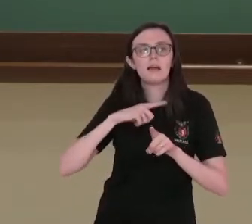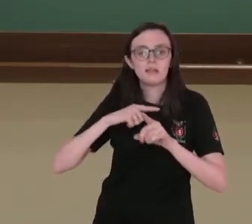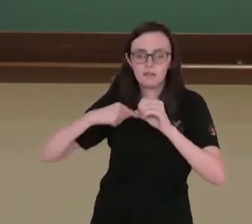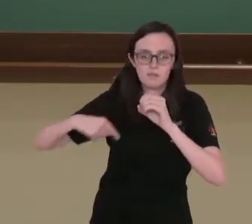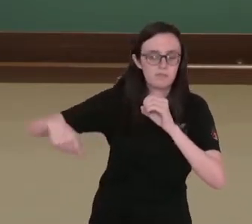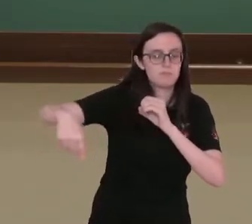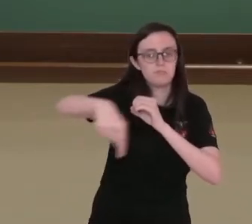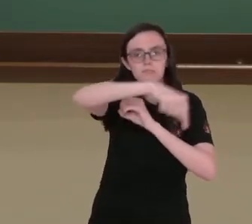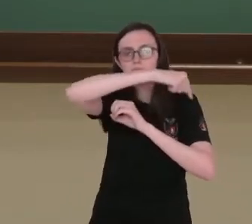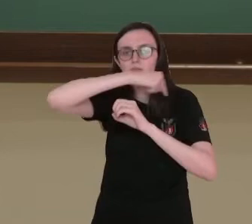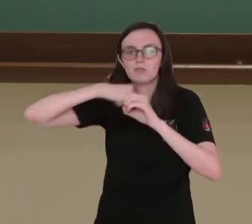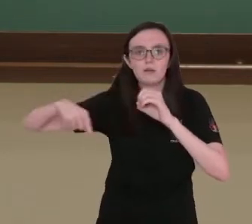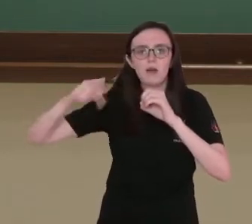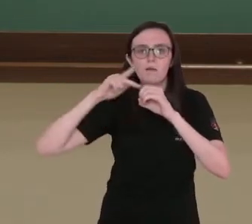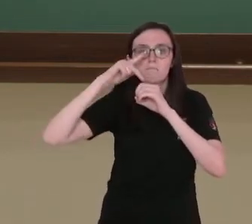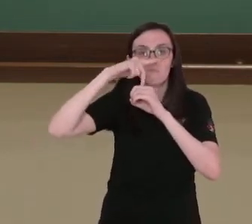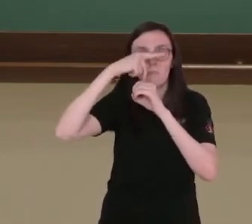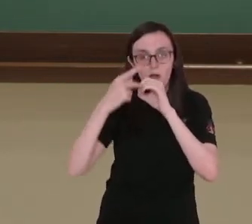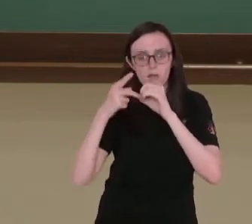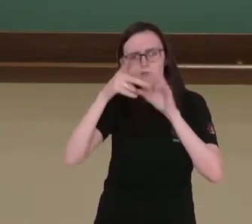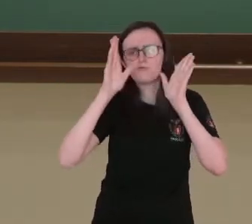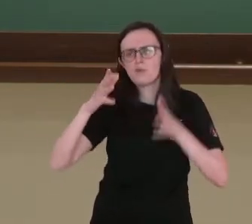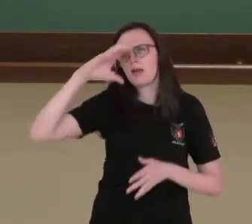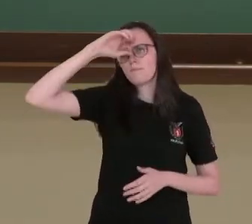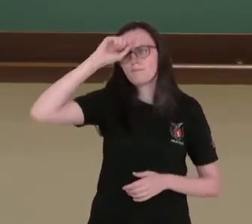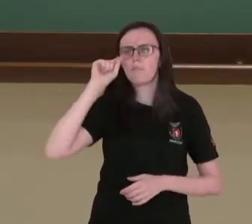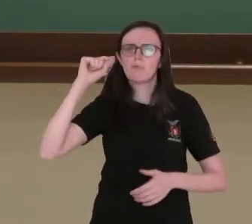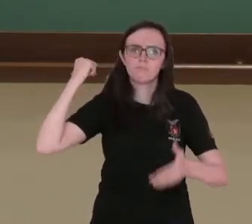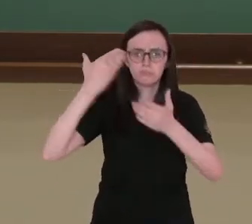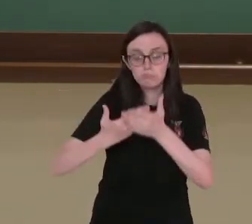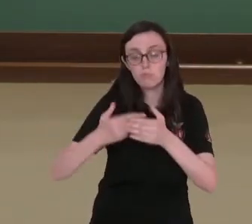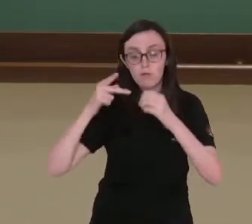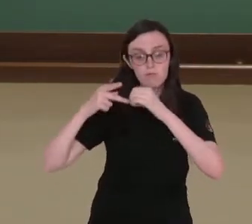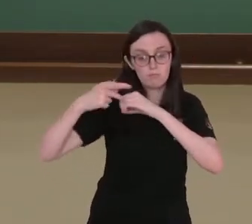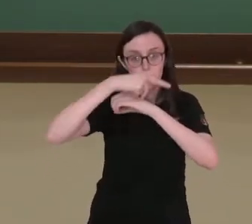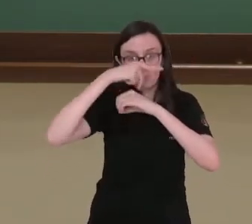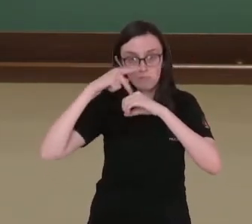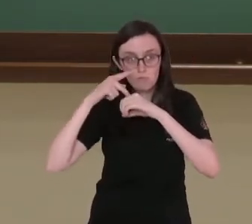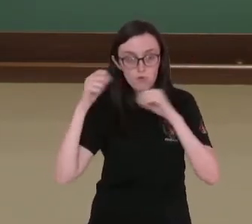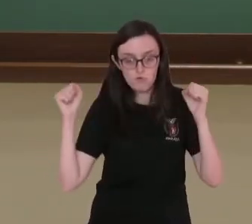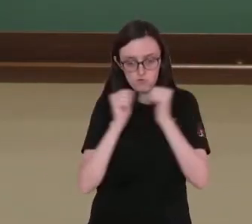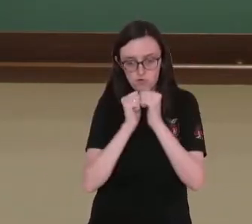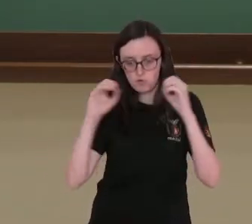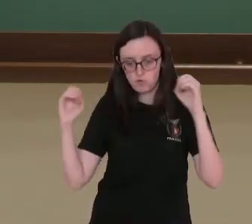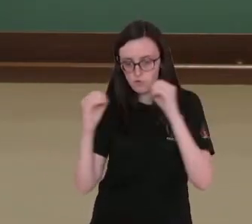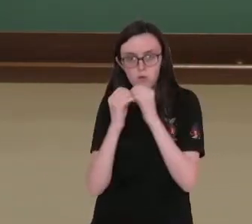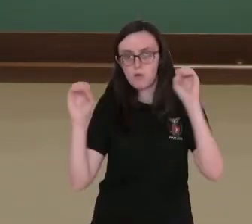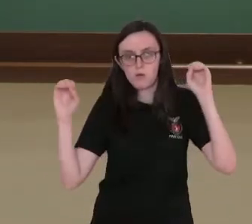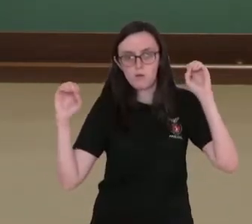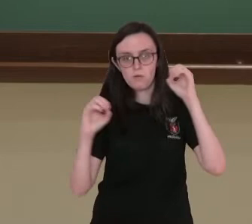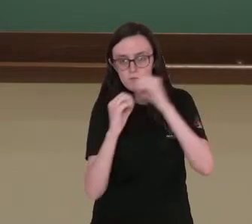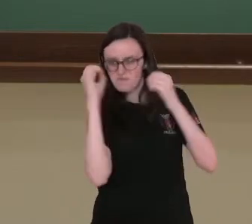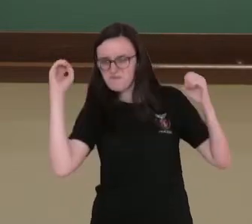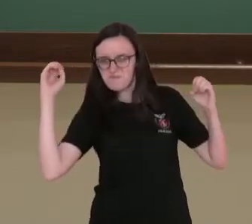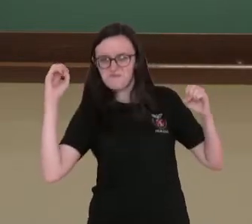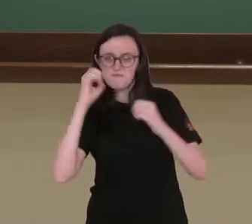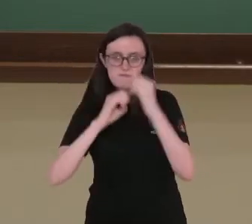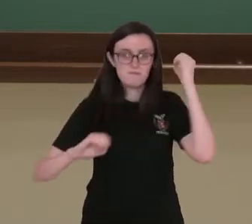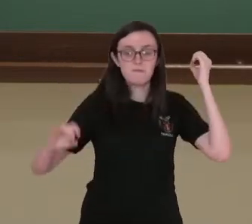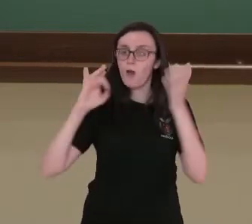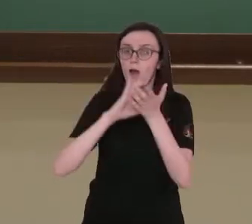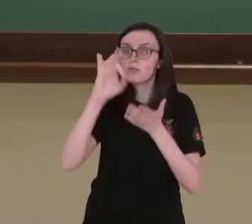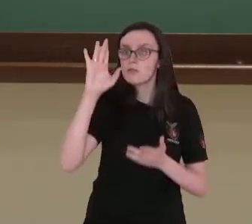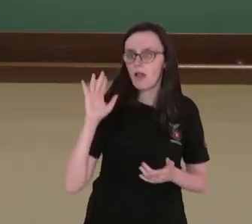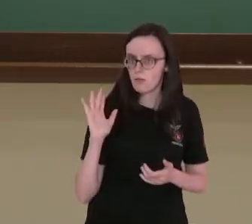ali. Você aprendeu desde sempre que um próton, ele empurra o outro, ele se repele, eles se odeiam.